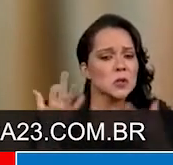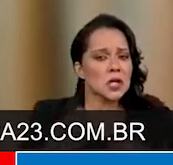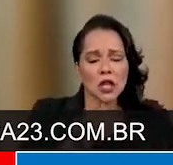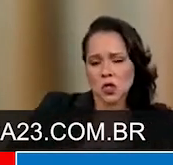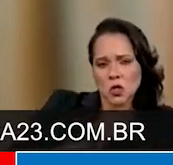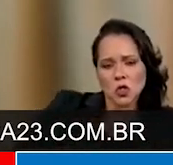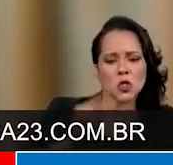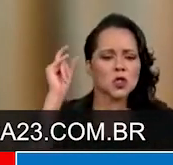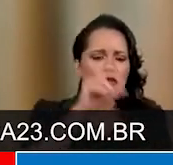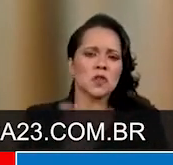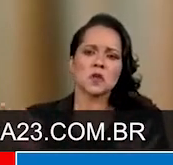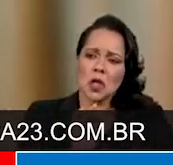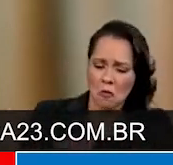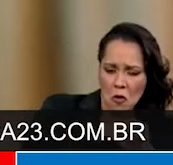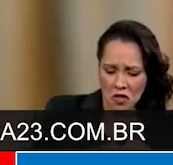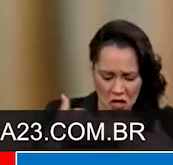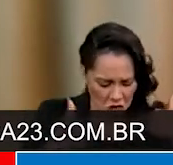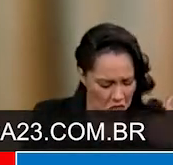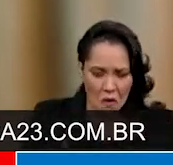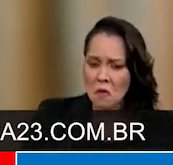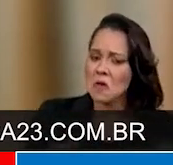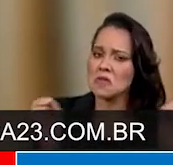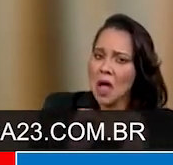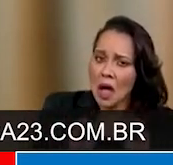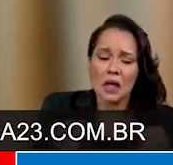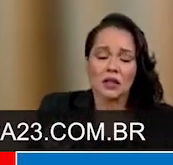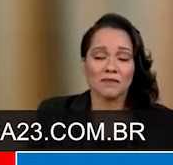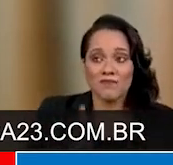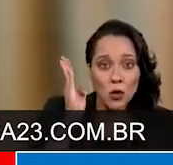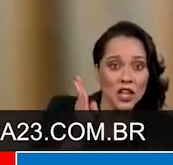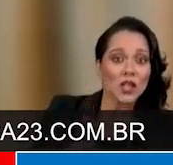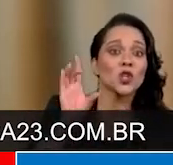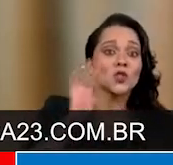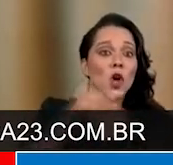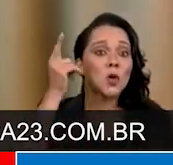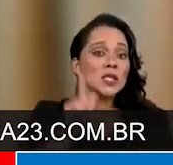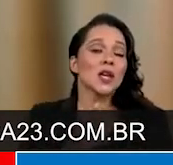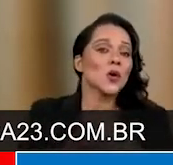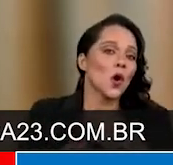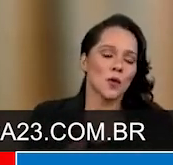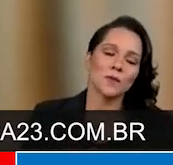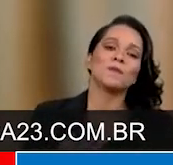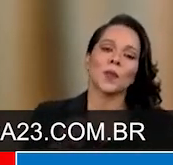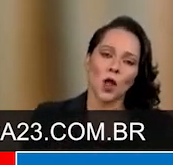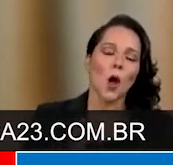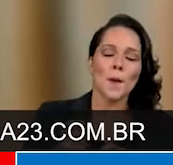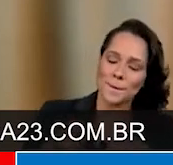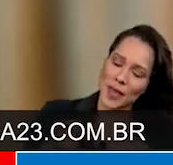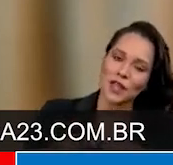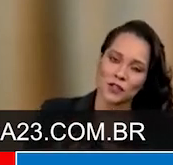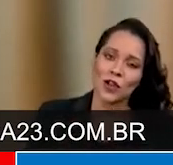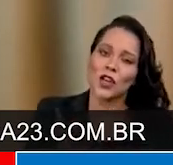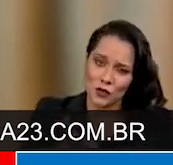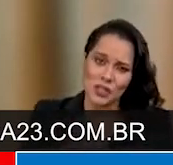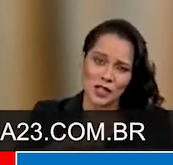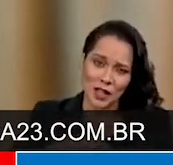urinar, não tem uma alteração nenhuma no seu padrão miccional. Então o diagnóstico só pode ser feito mediante uma consulta. E você